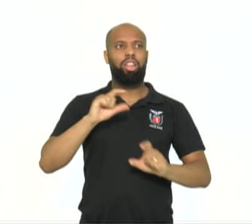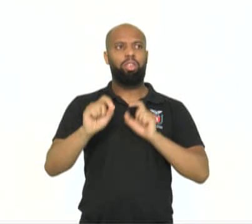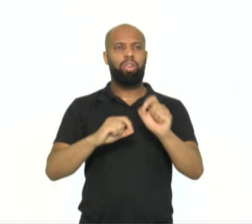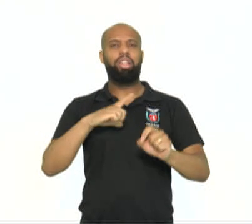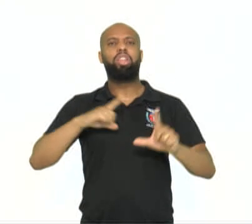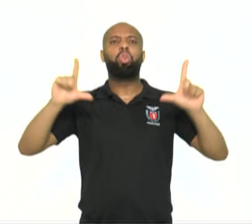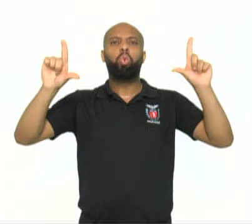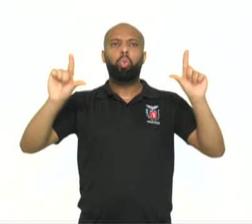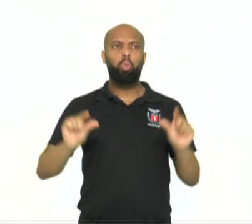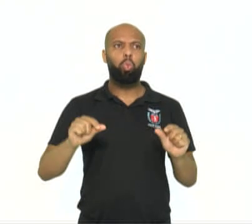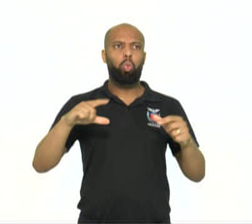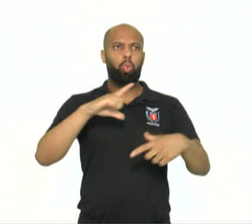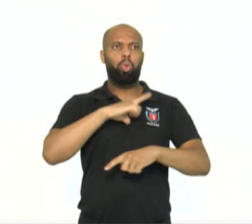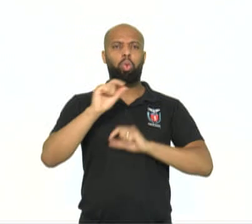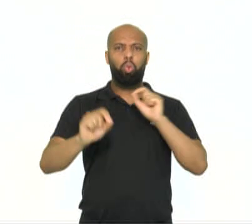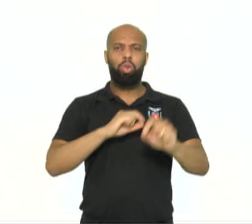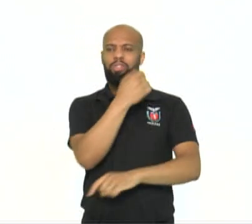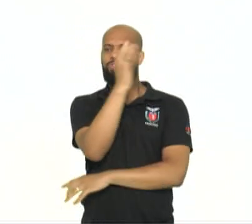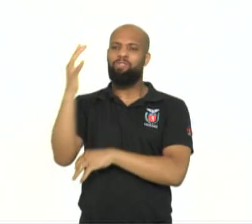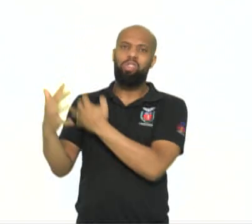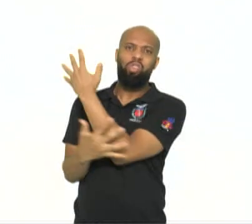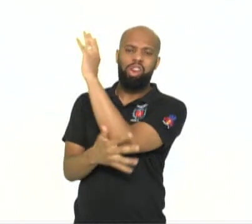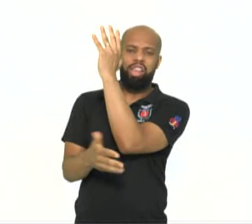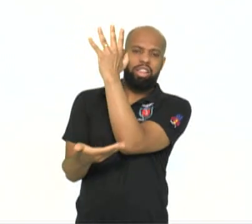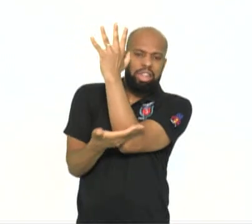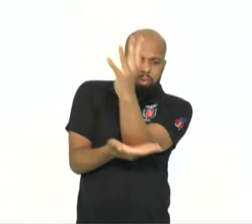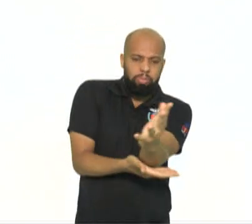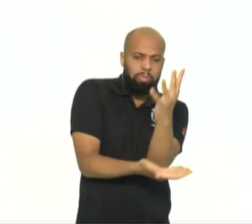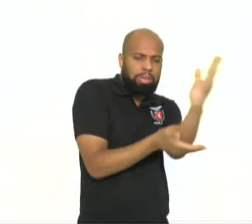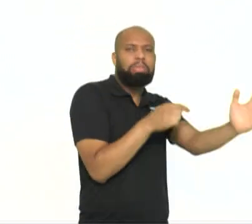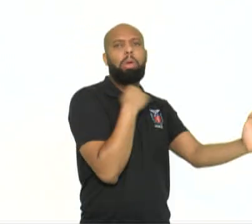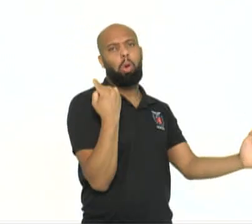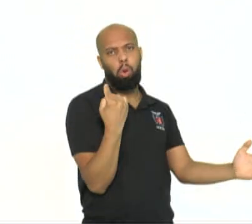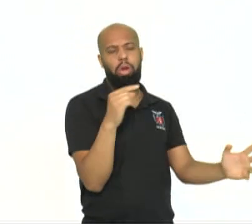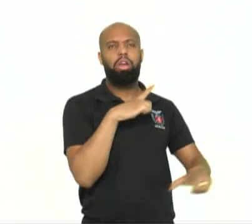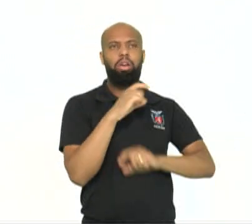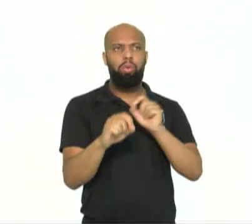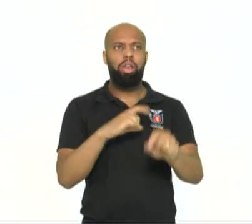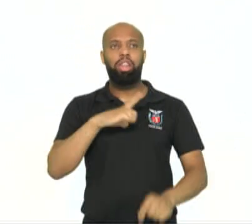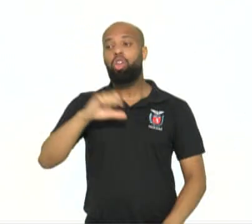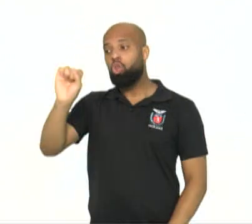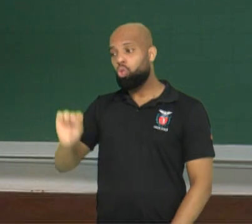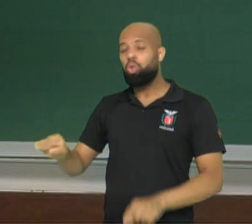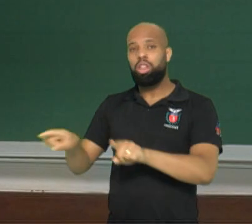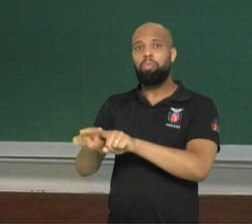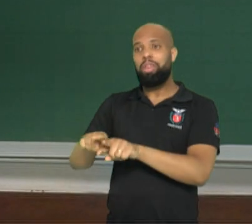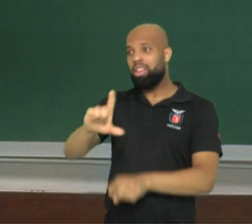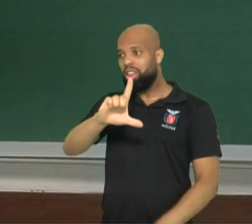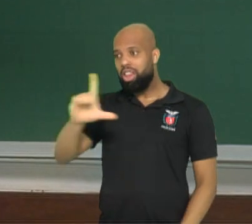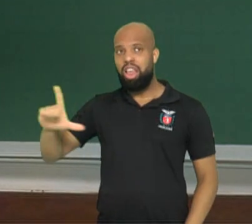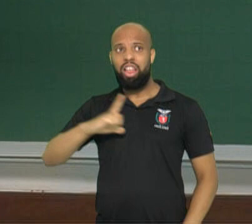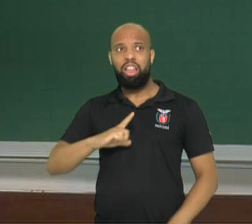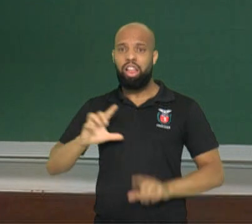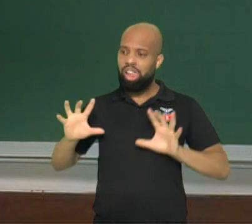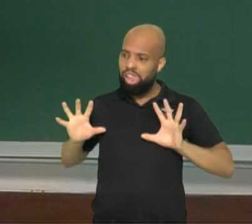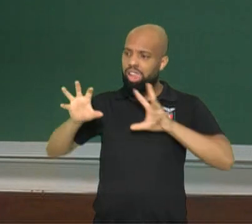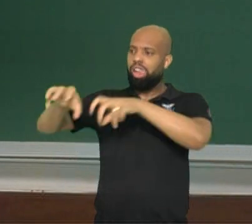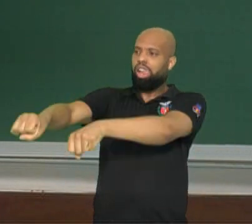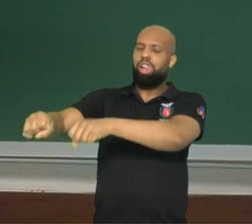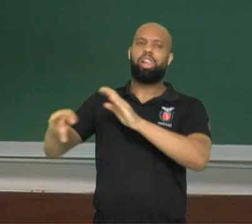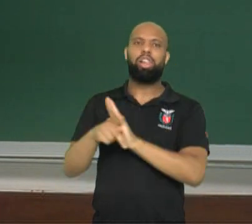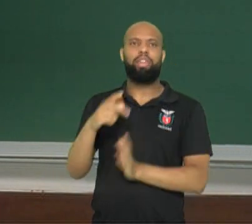está diminuindo a borda da floresta, né? Você está vindo aqui do sul e do leste, principalmente, invadindo a floresta. Então, você